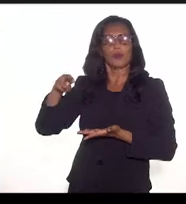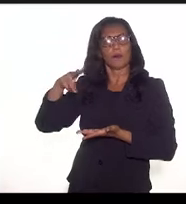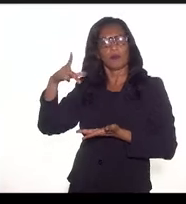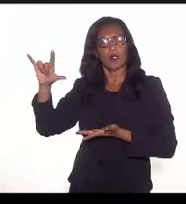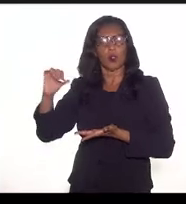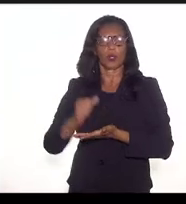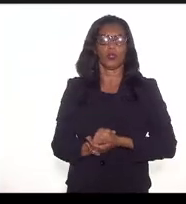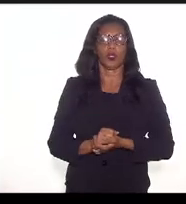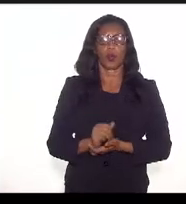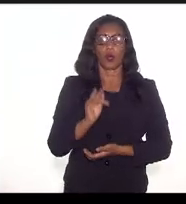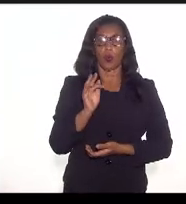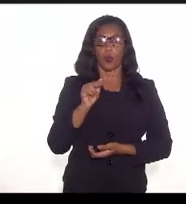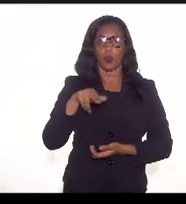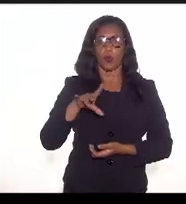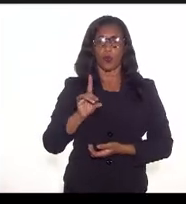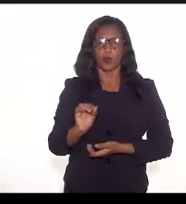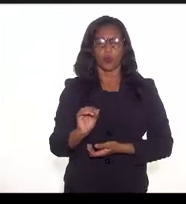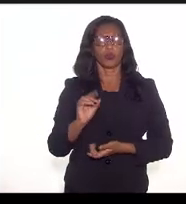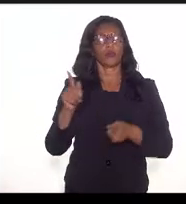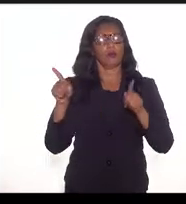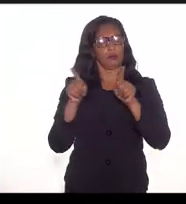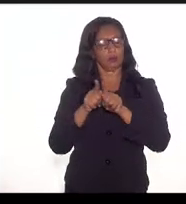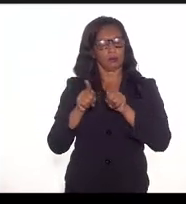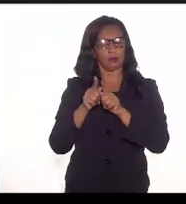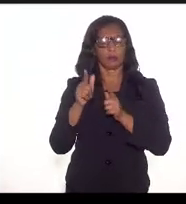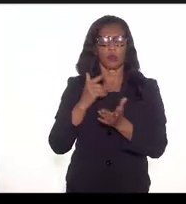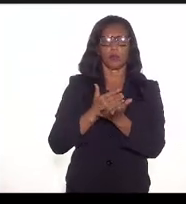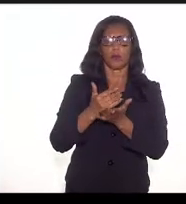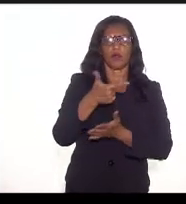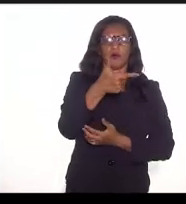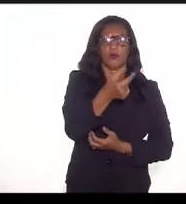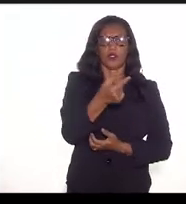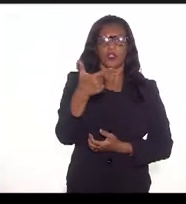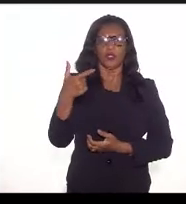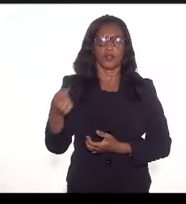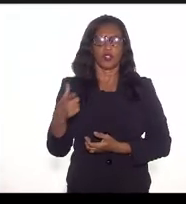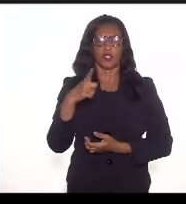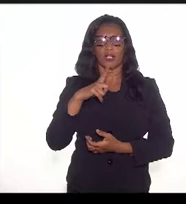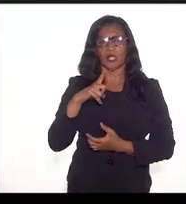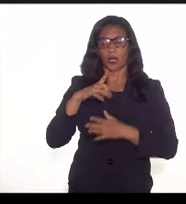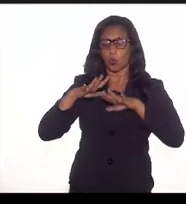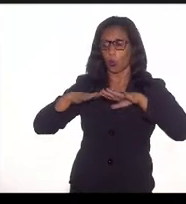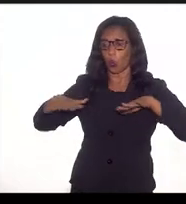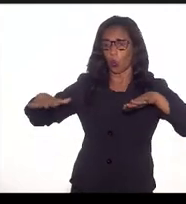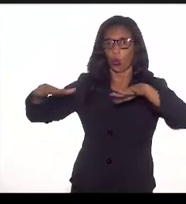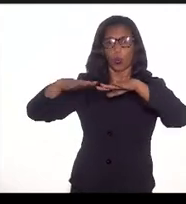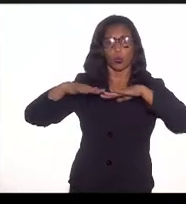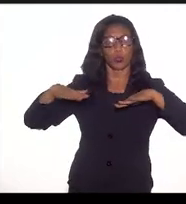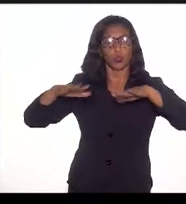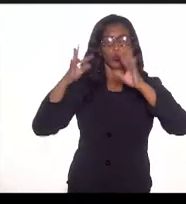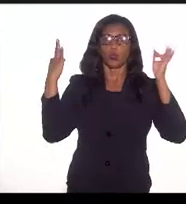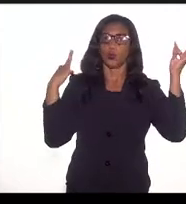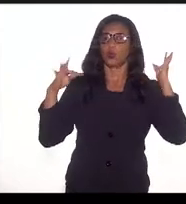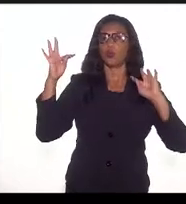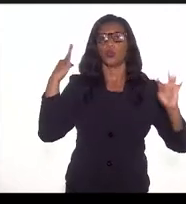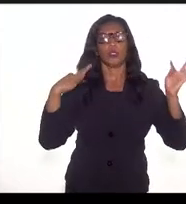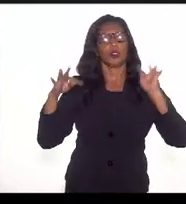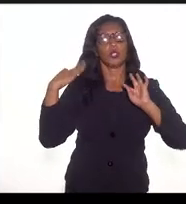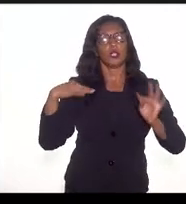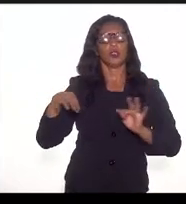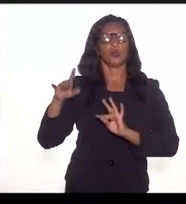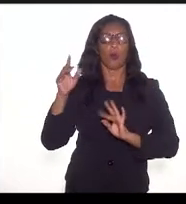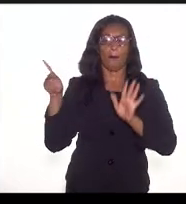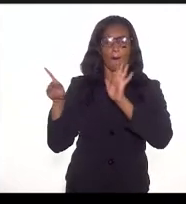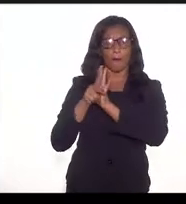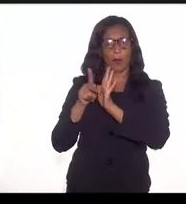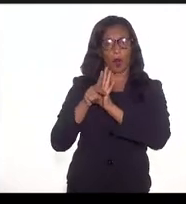O Fungetur é um produto também que a gente iniciou em 2020. Ele atende toda a cadeia do turismo e ele é oriundo do Ministério do